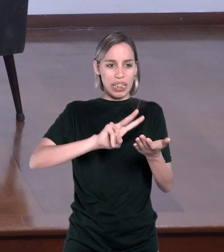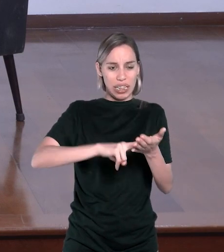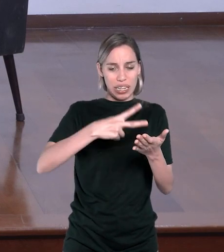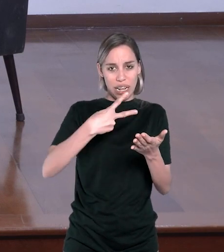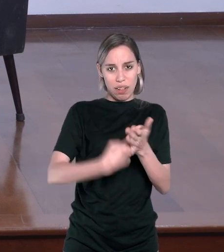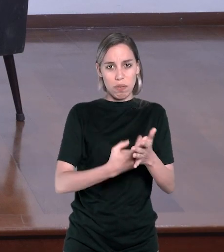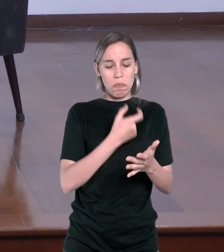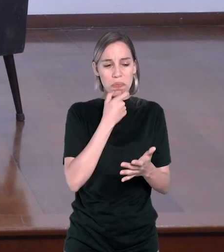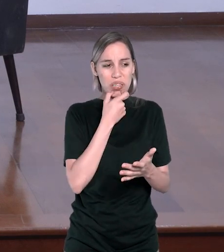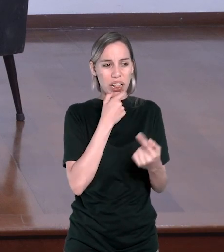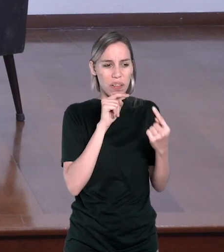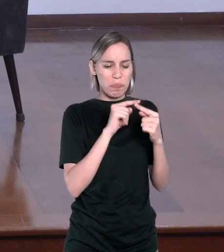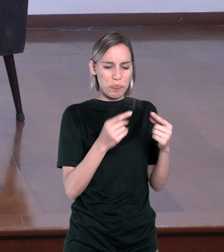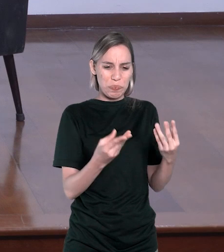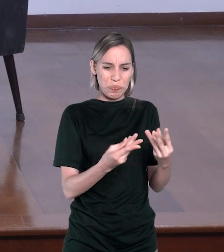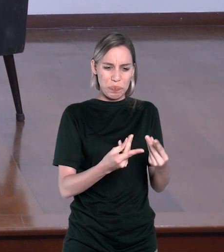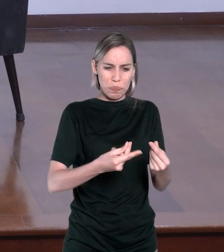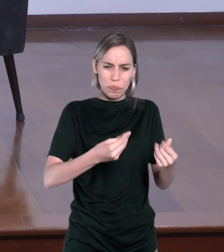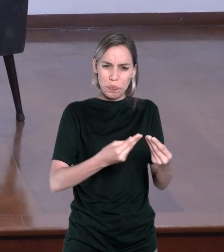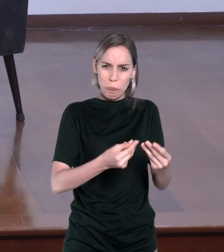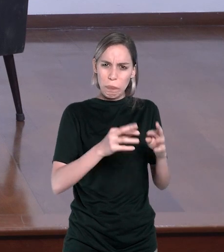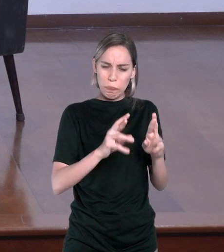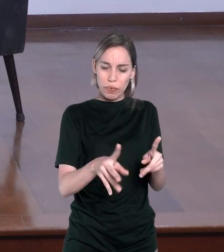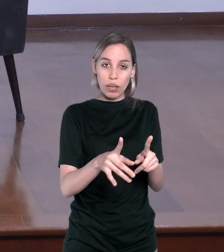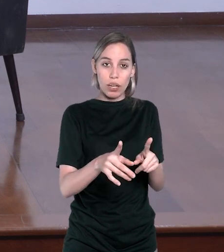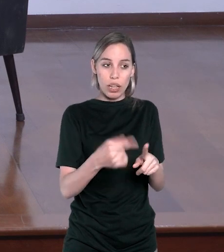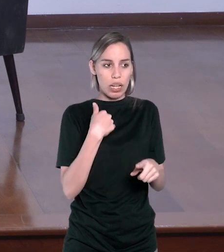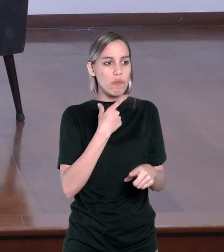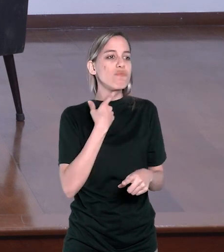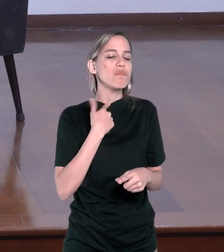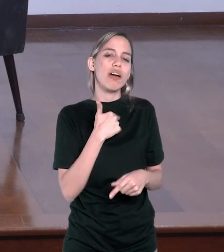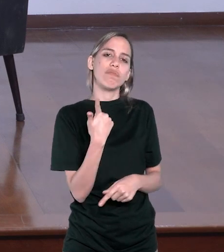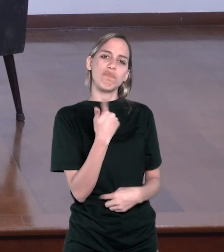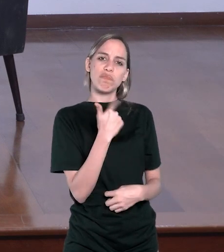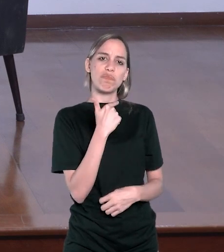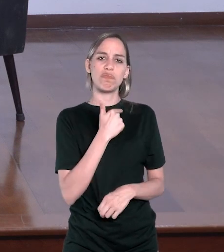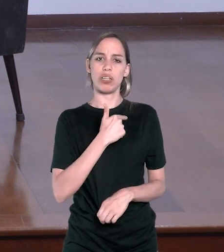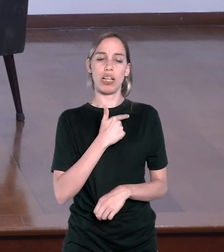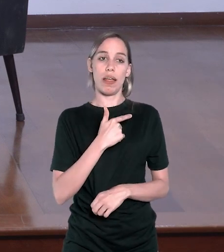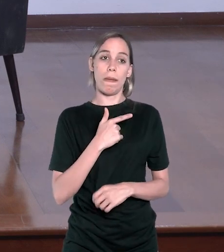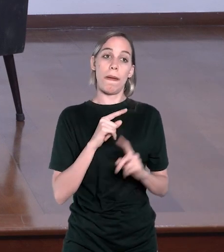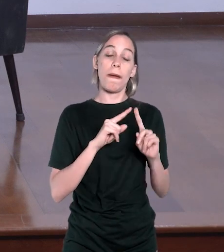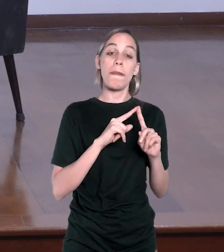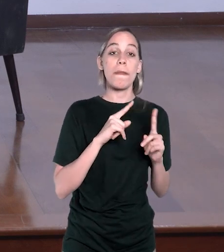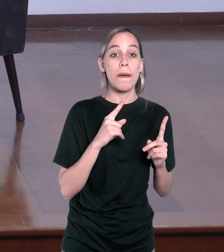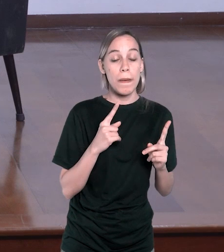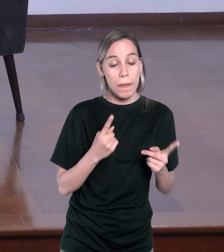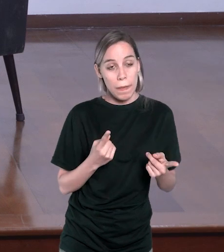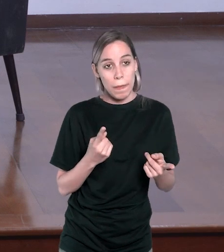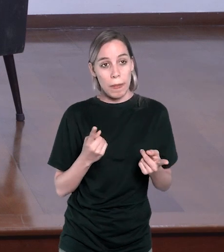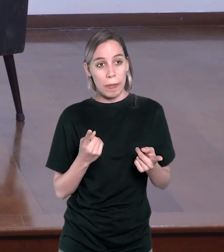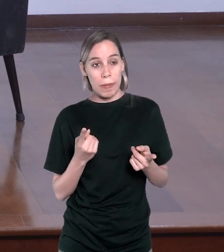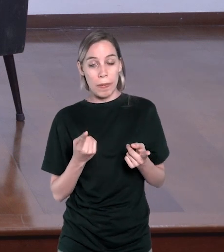língua é diferente. Mas eu não tenho muita vontade, embora eu já esteja vendo...